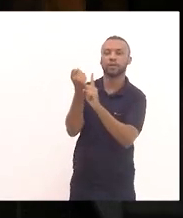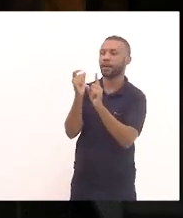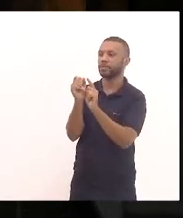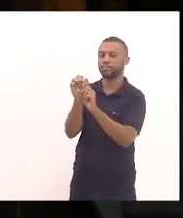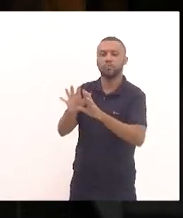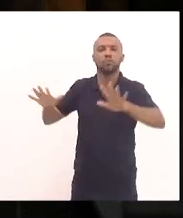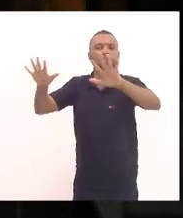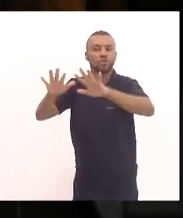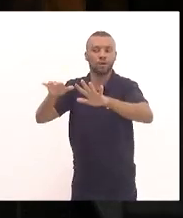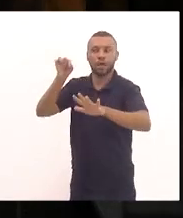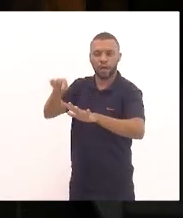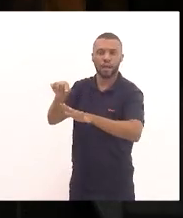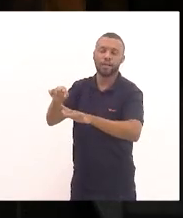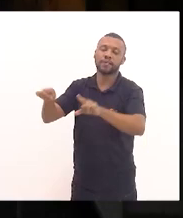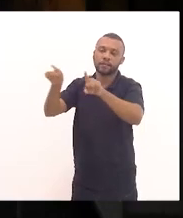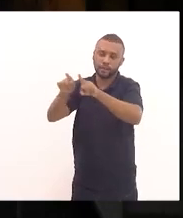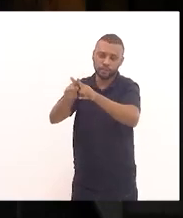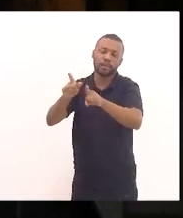eles também